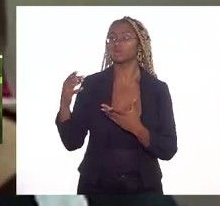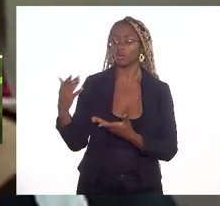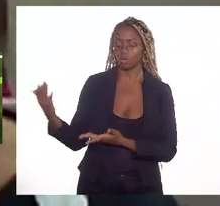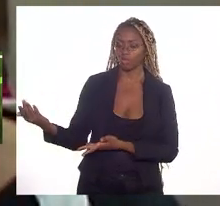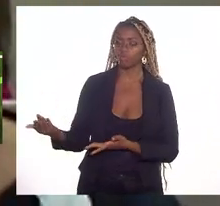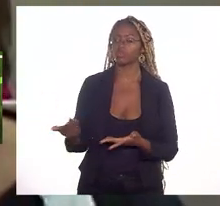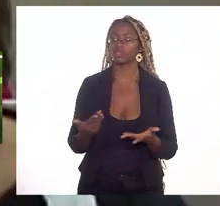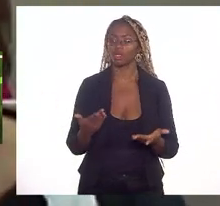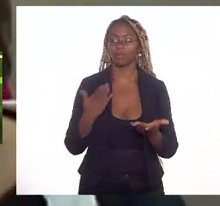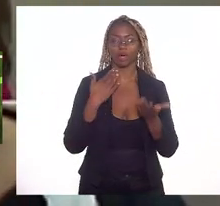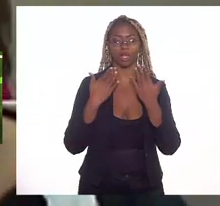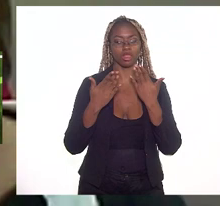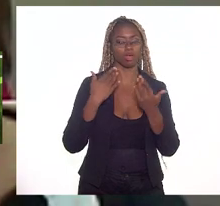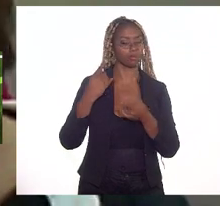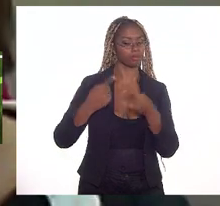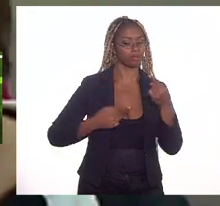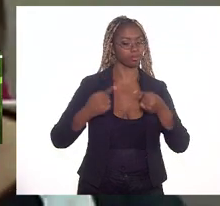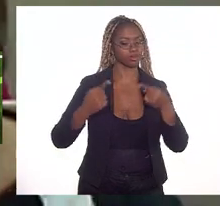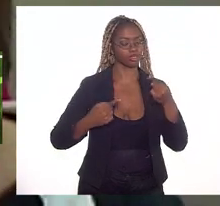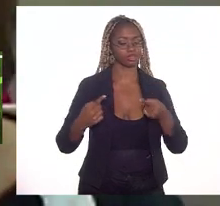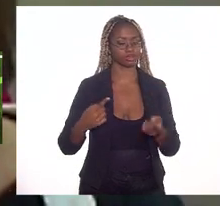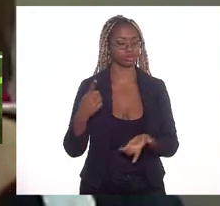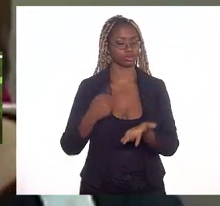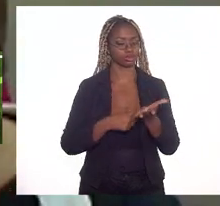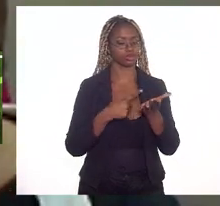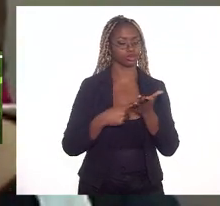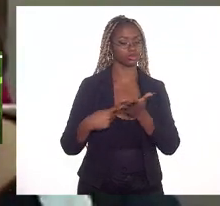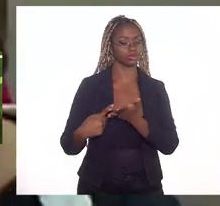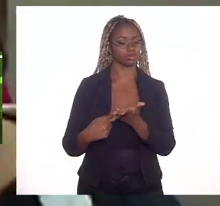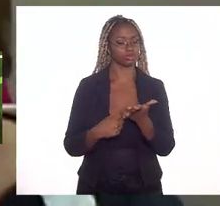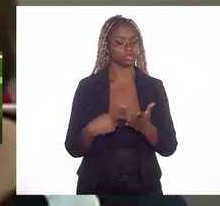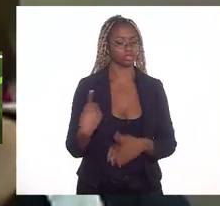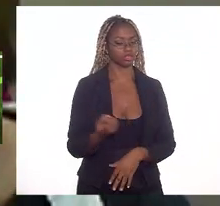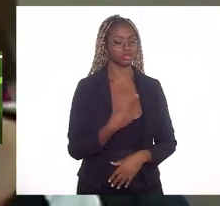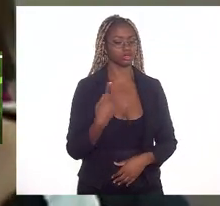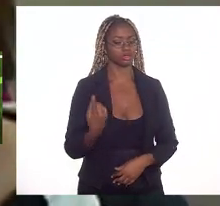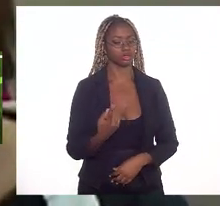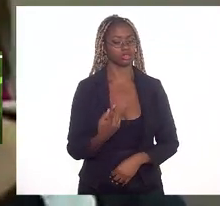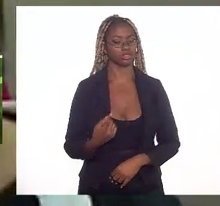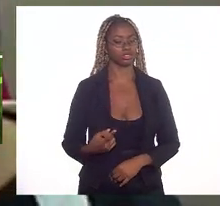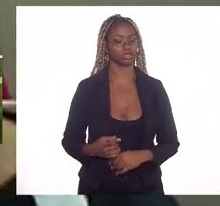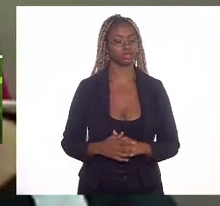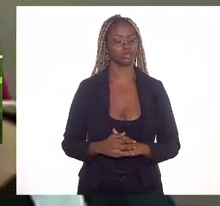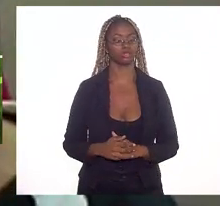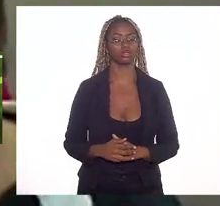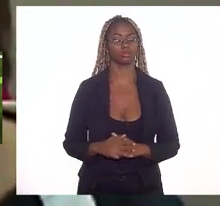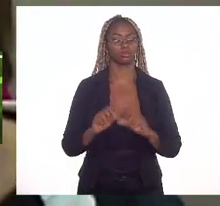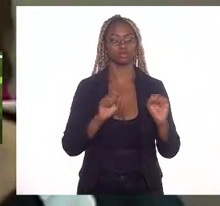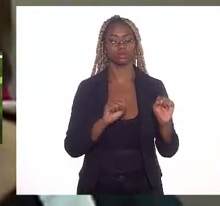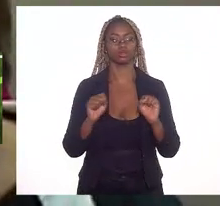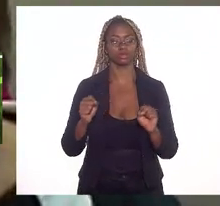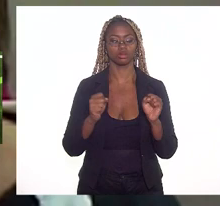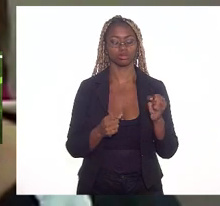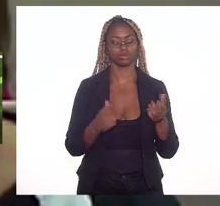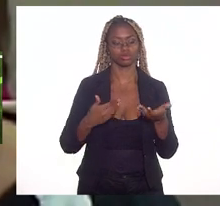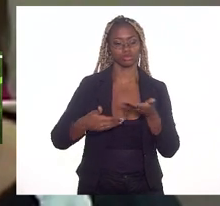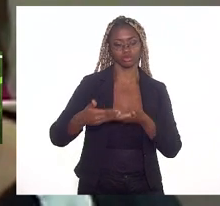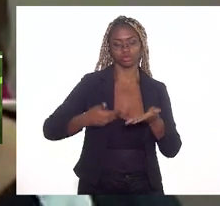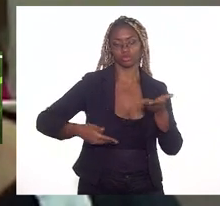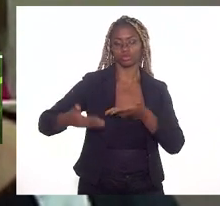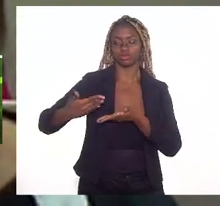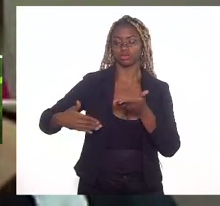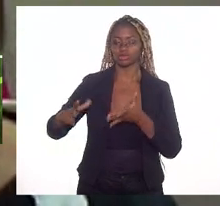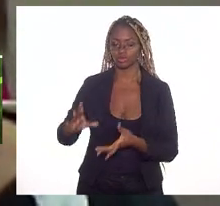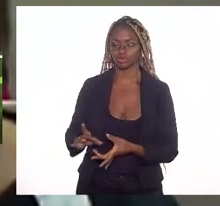mas também possa estar aí nos fazendo essa articulação em conjunto